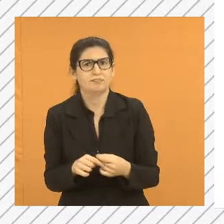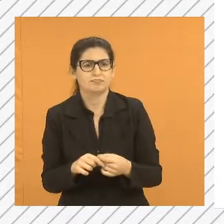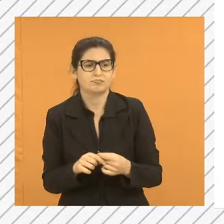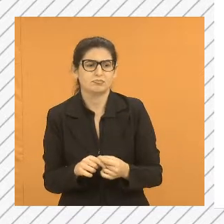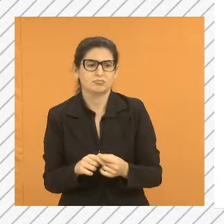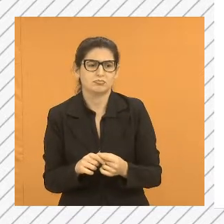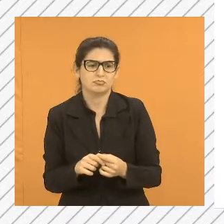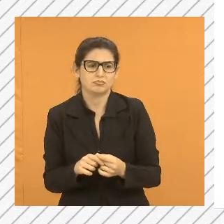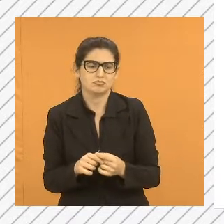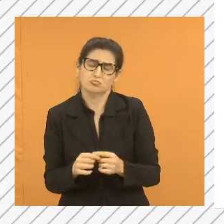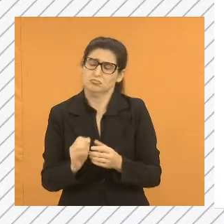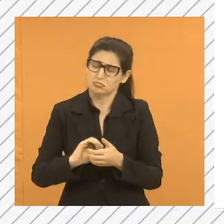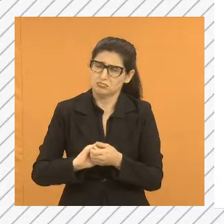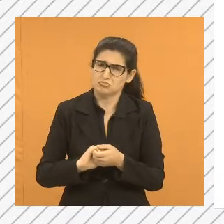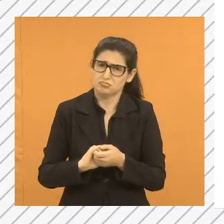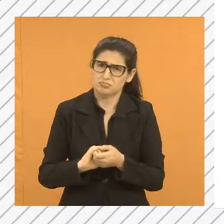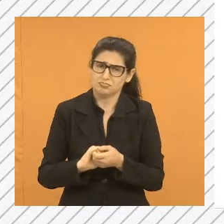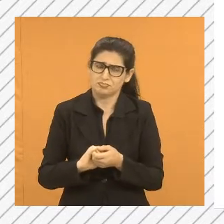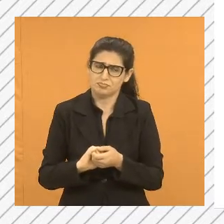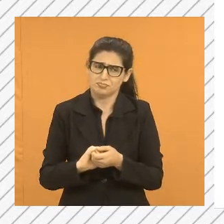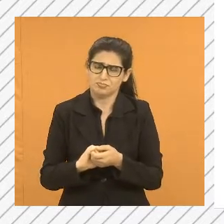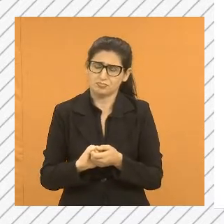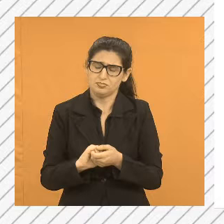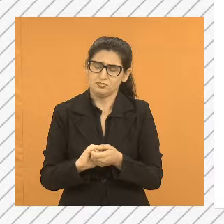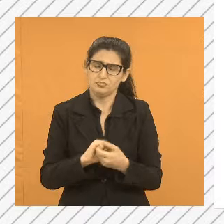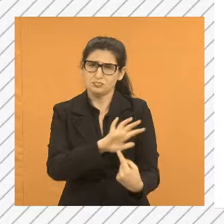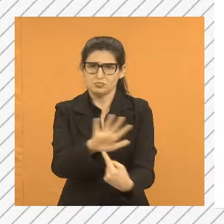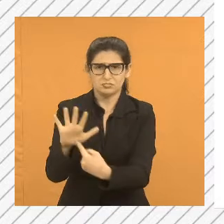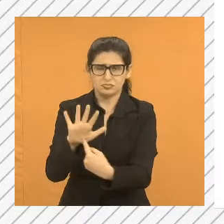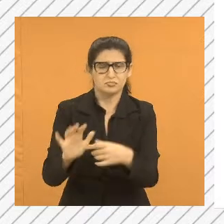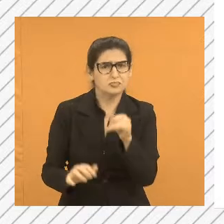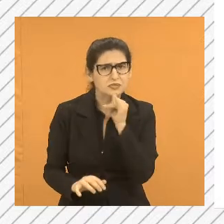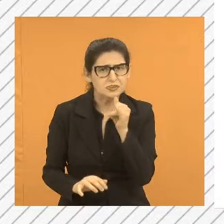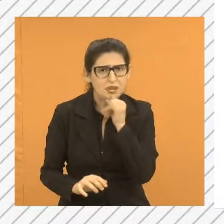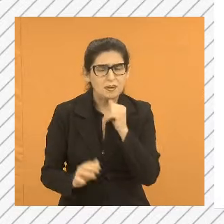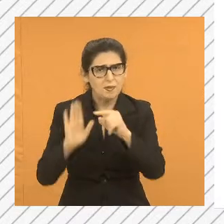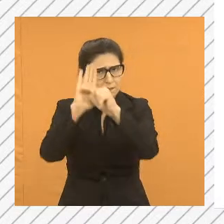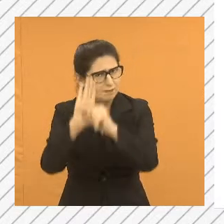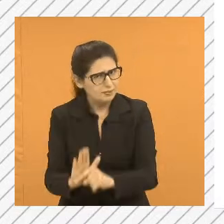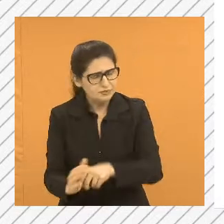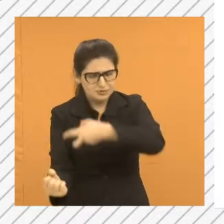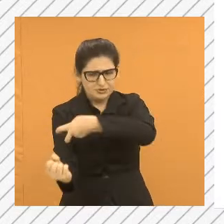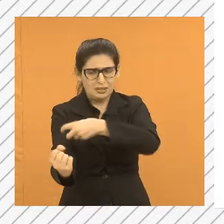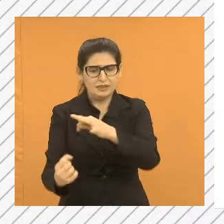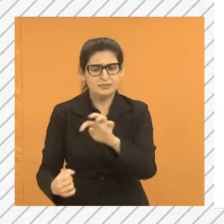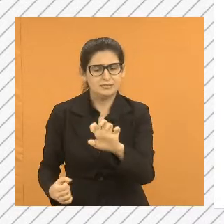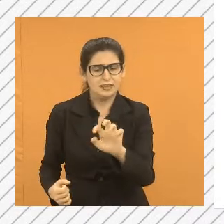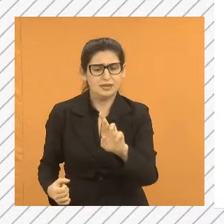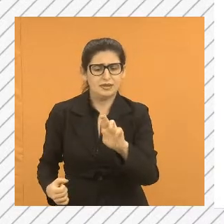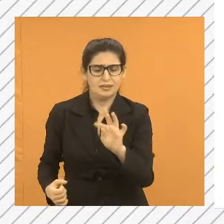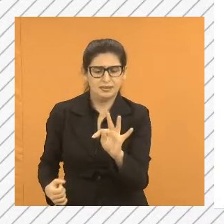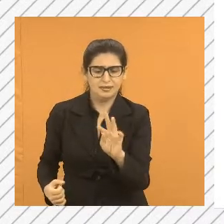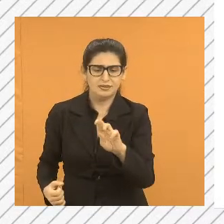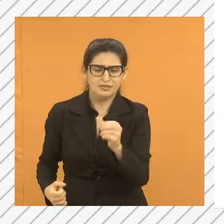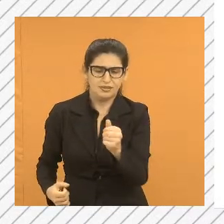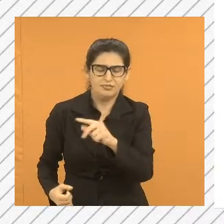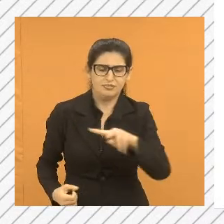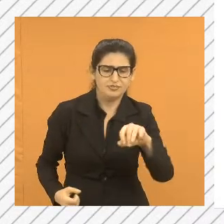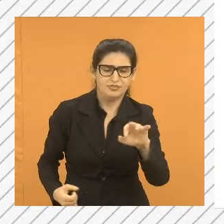drástica. Daqui nós podemos destacar, por exemplo, a redução da vacina tetraviral, que caiu